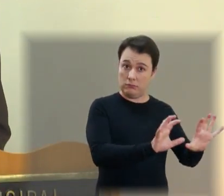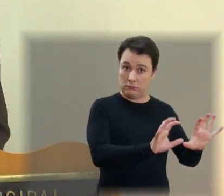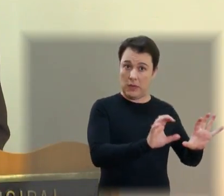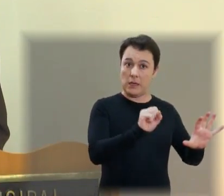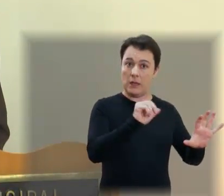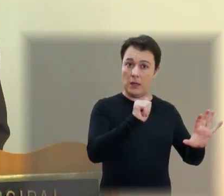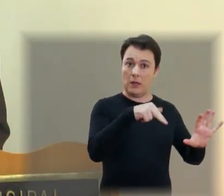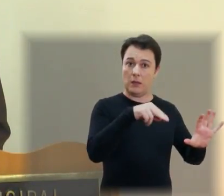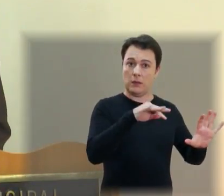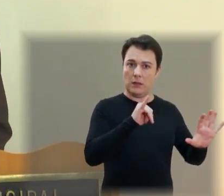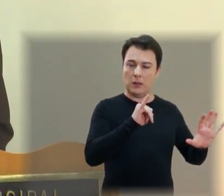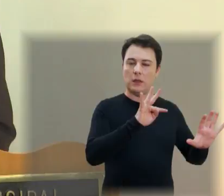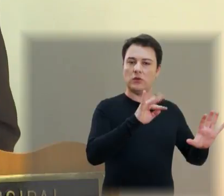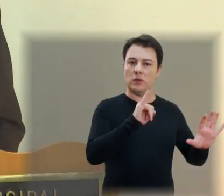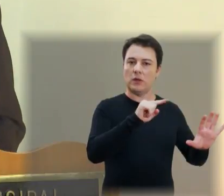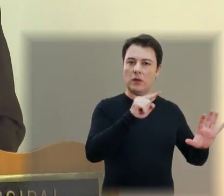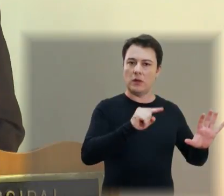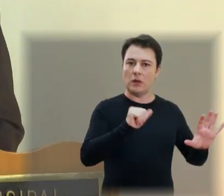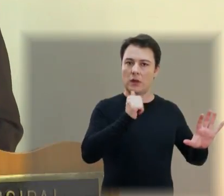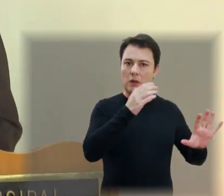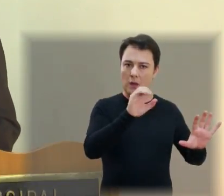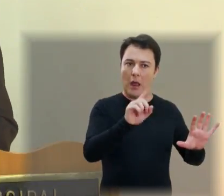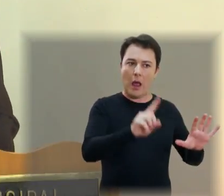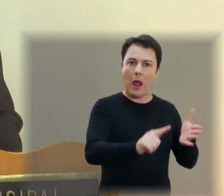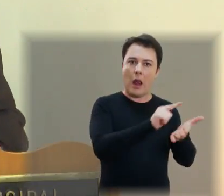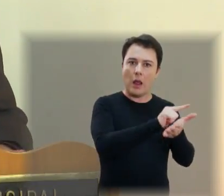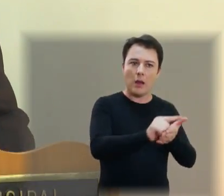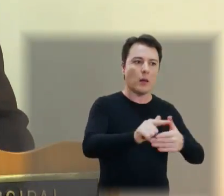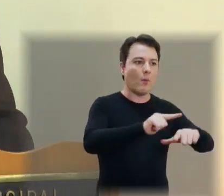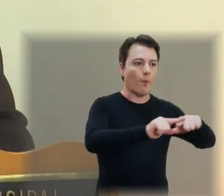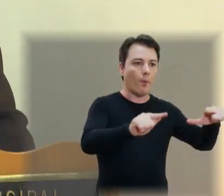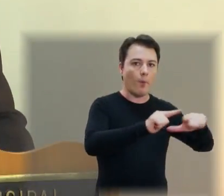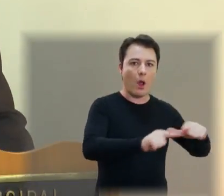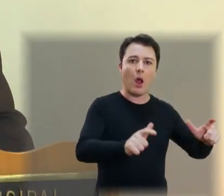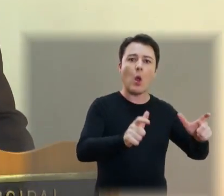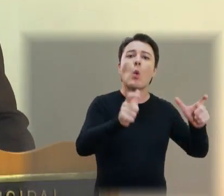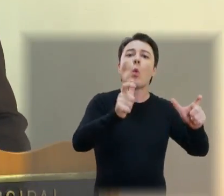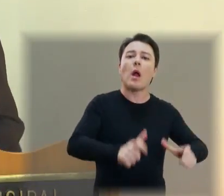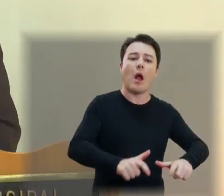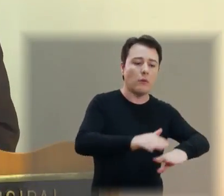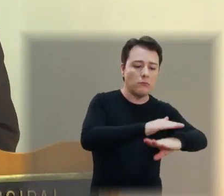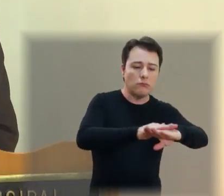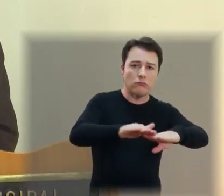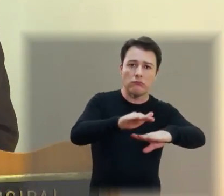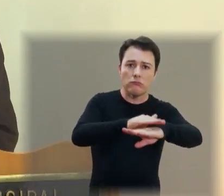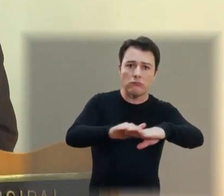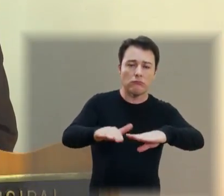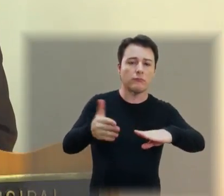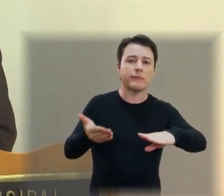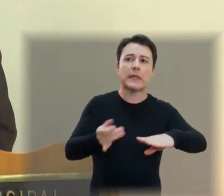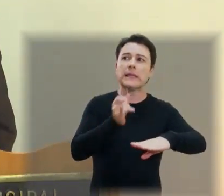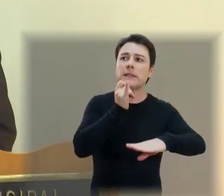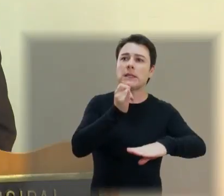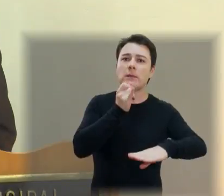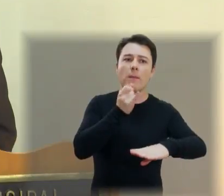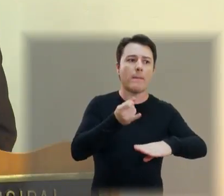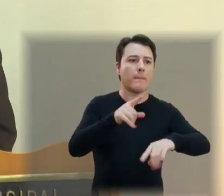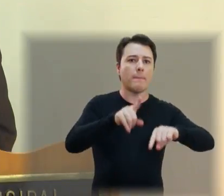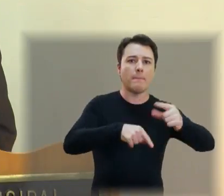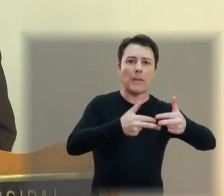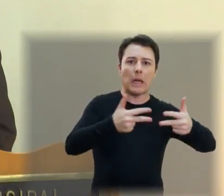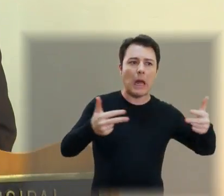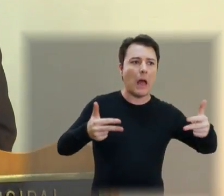que você utiliza para fazer a limpeza, a desinfecção de superfícies, seja de um equipamento, seja